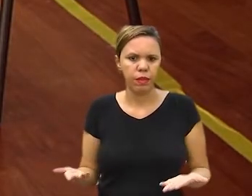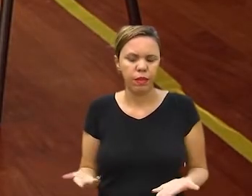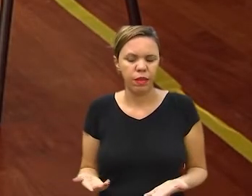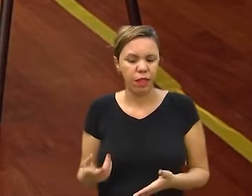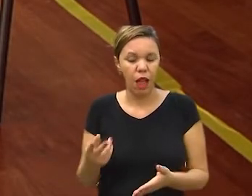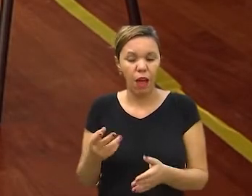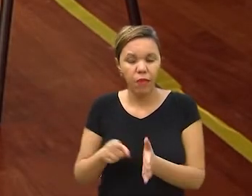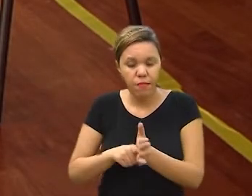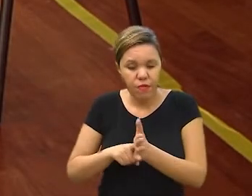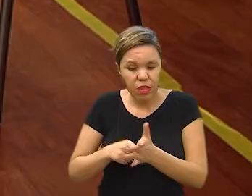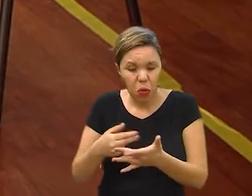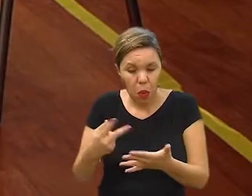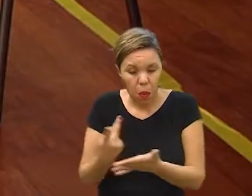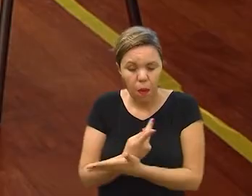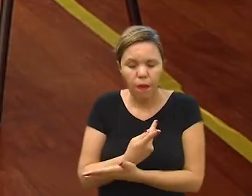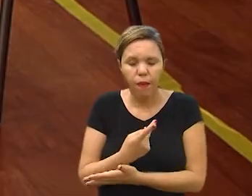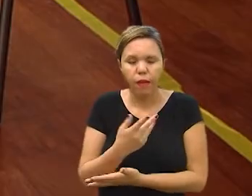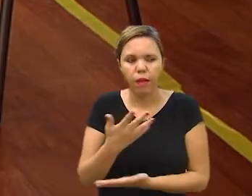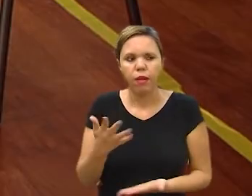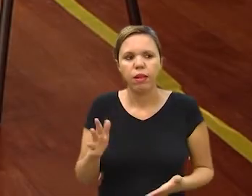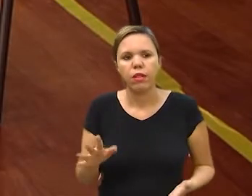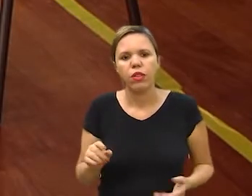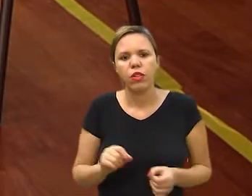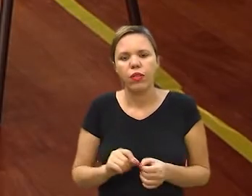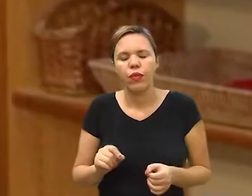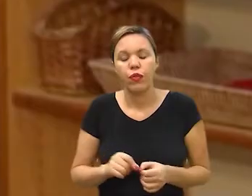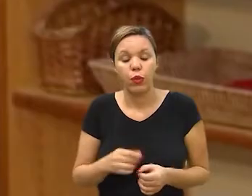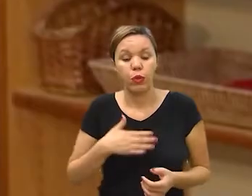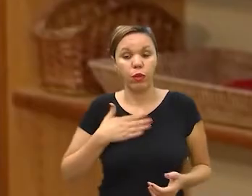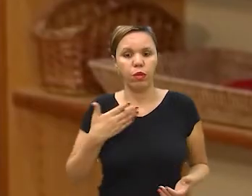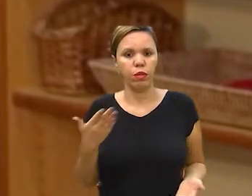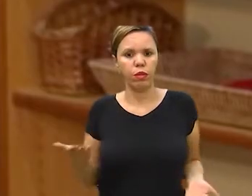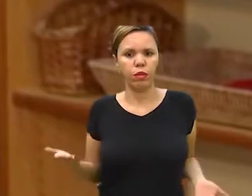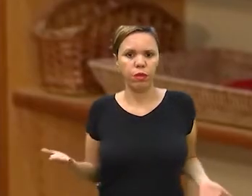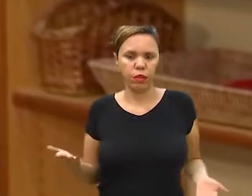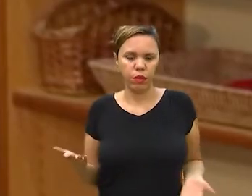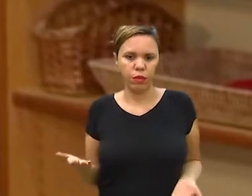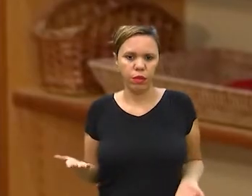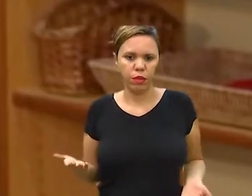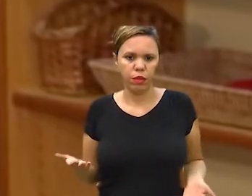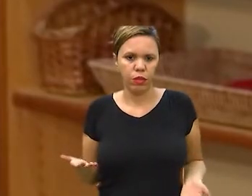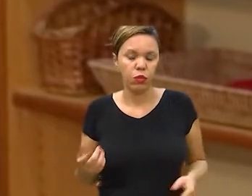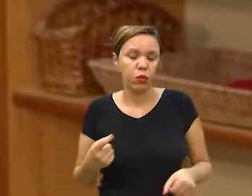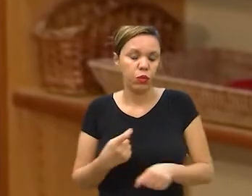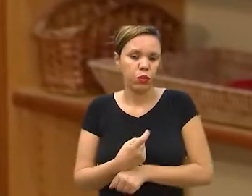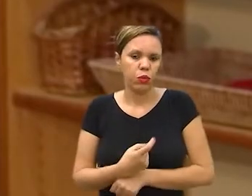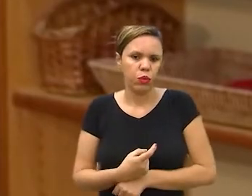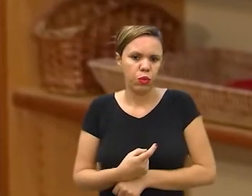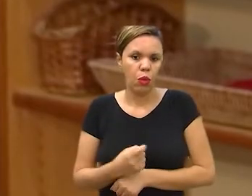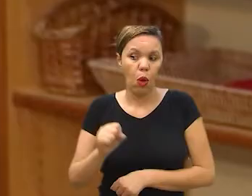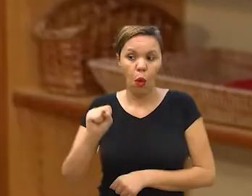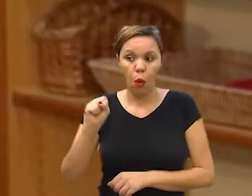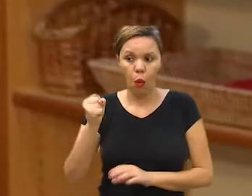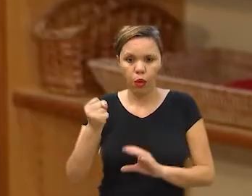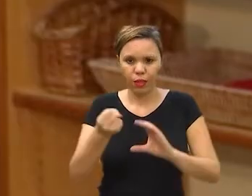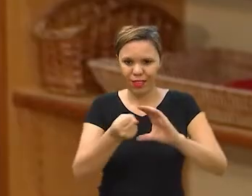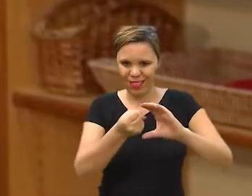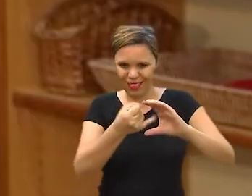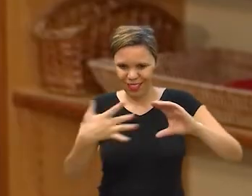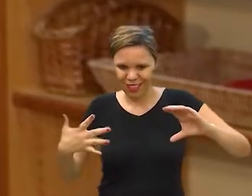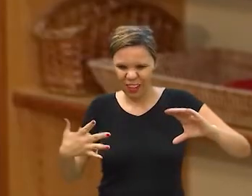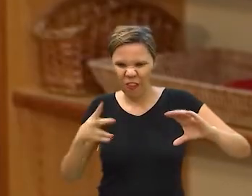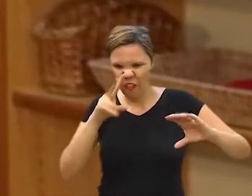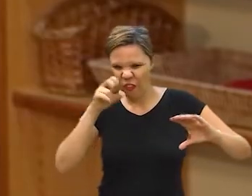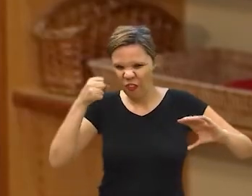ovo. Exato. E o que foi para surpresa dela que ela descobriu 8 características muito fortes